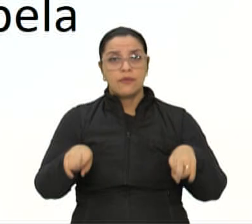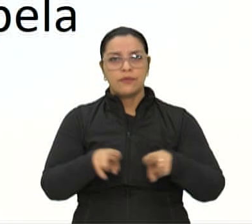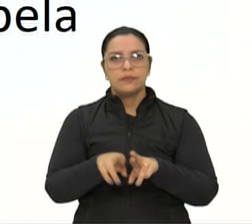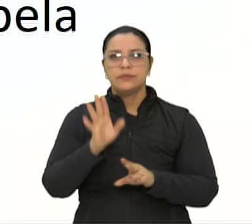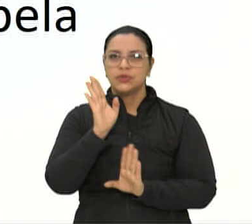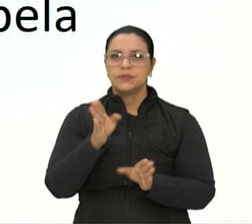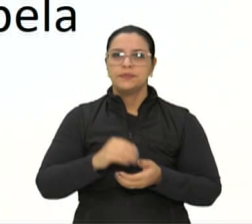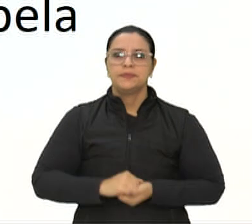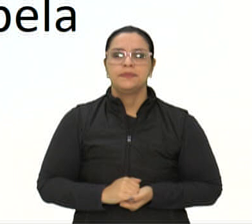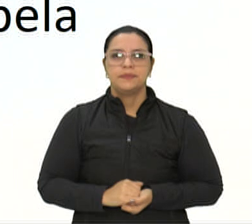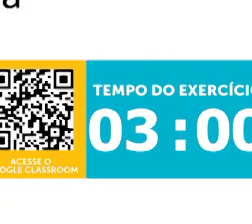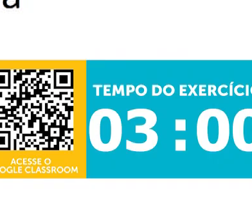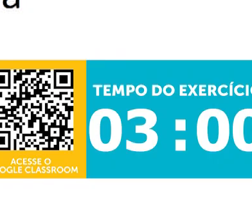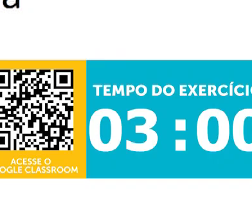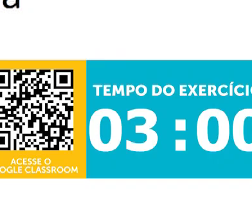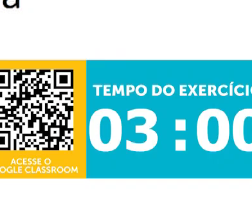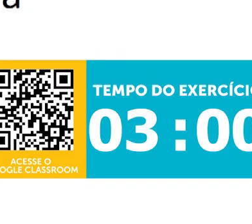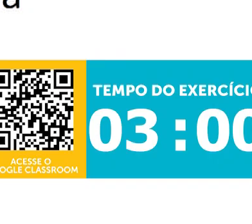responder.